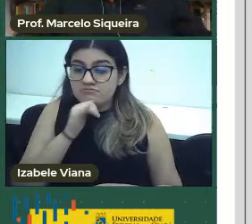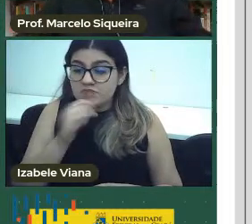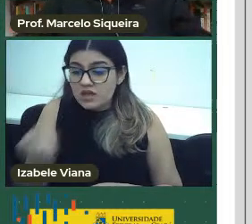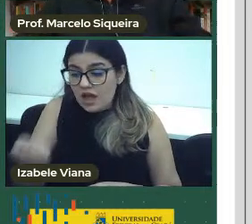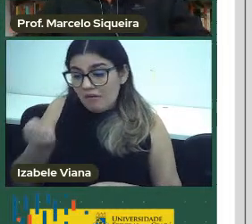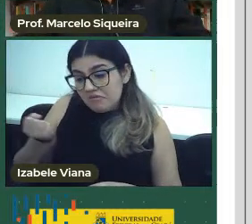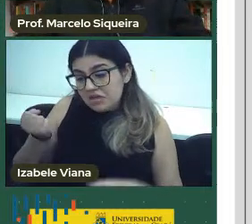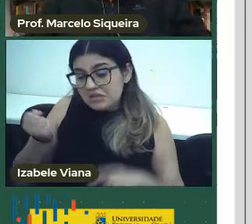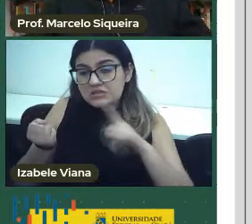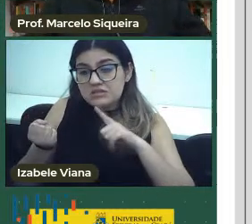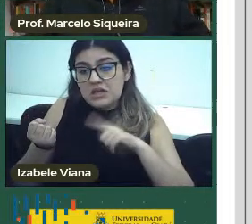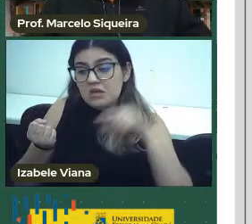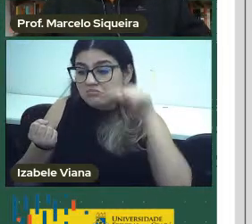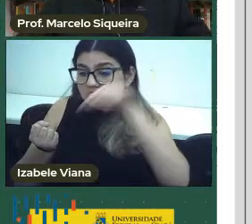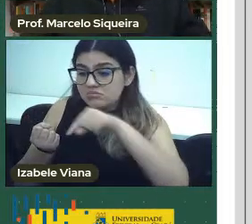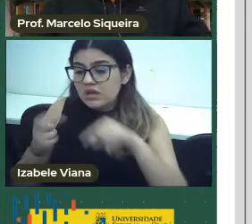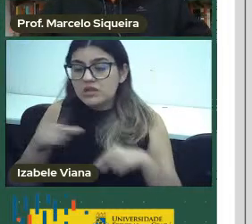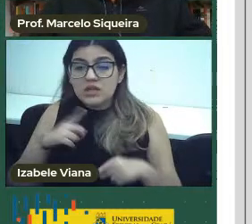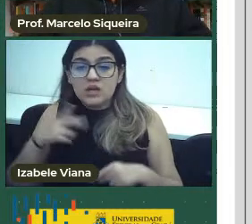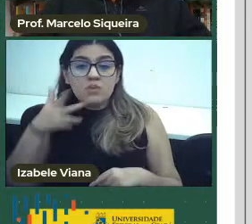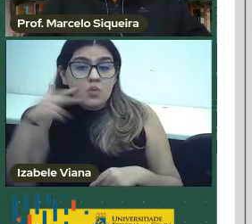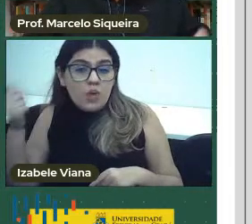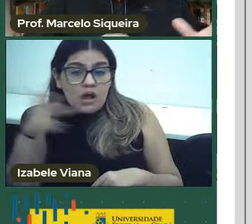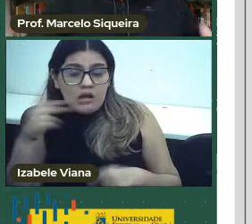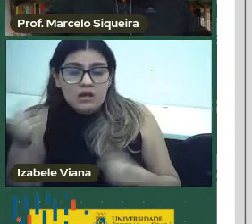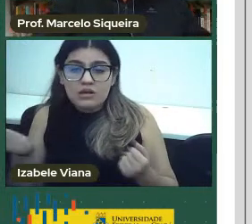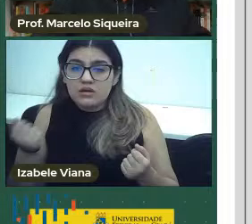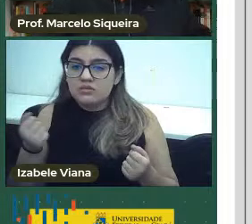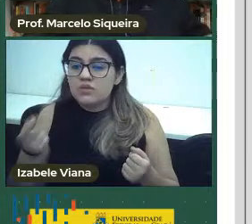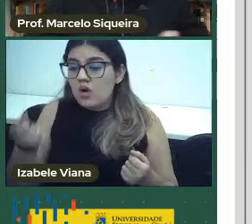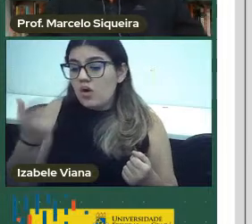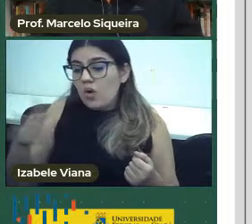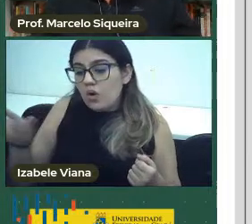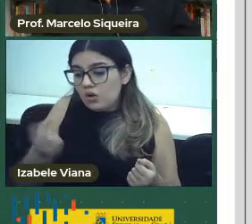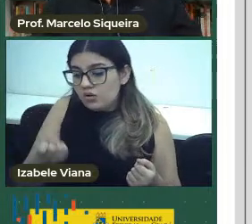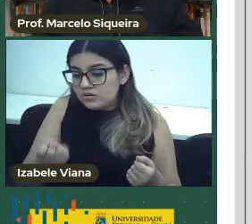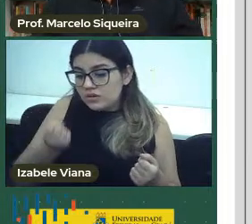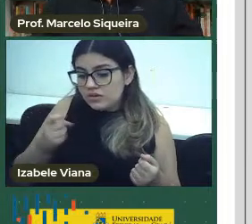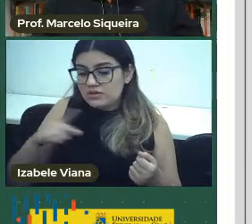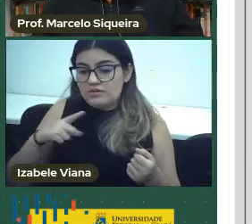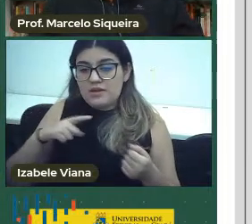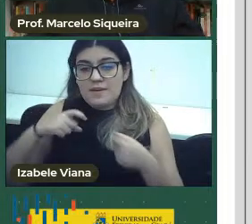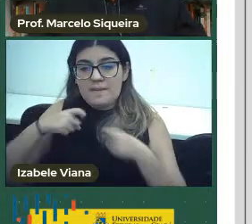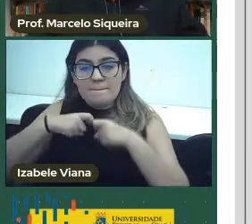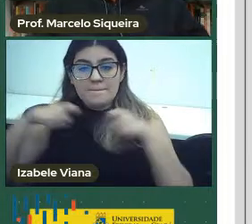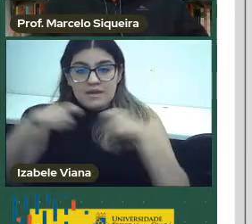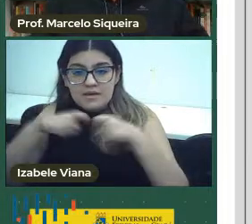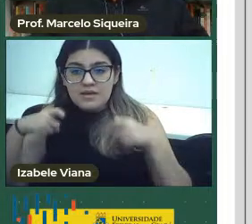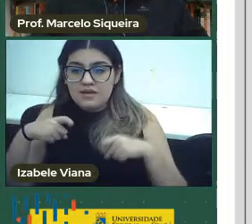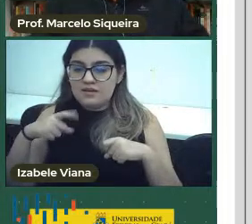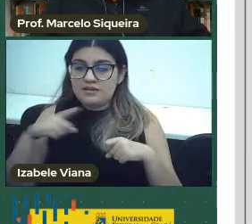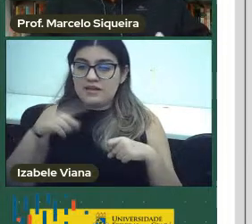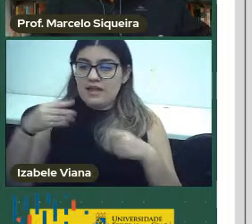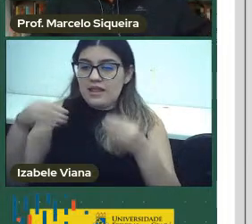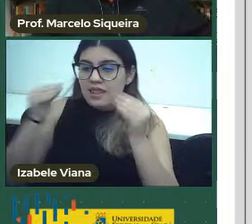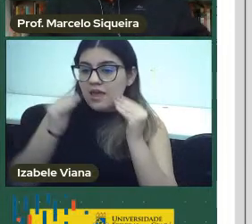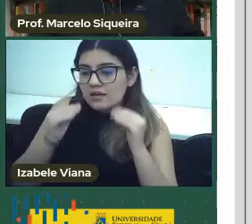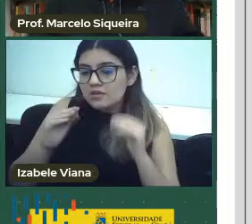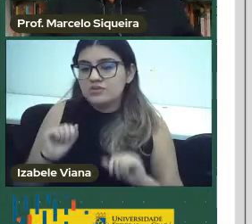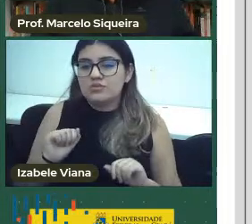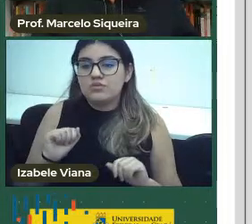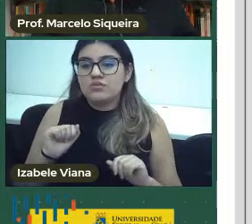ali cuecas. A outra que eu abro tem meias e lenço. A outra que eu abro, né,